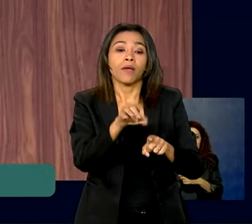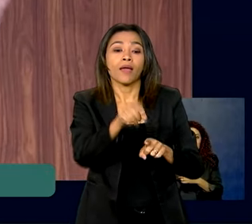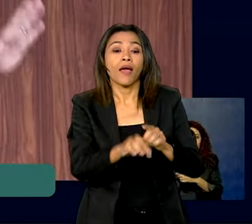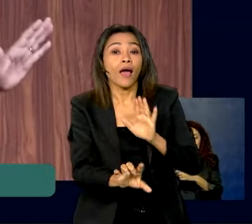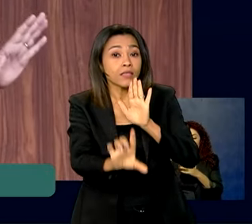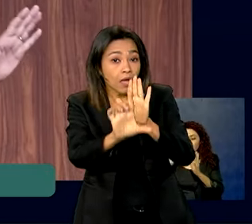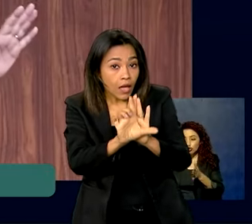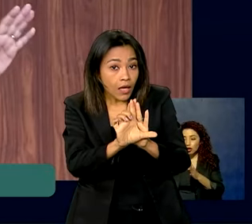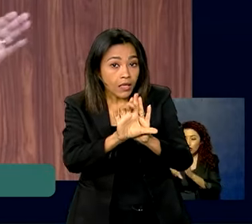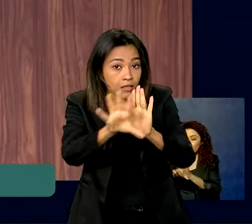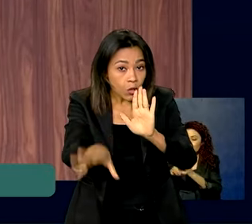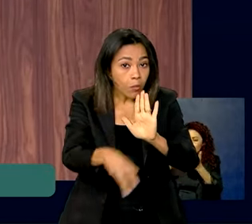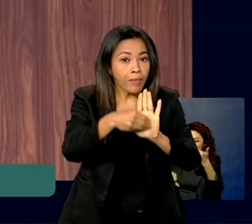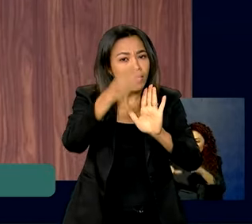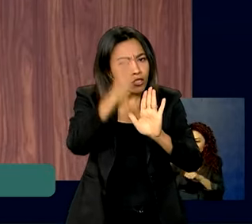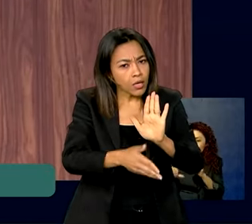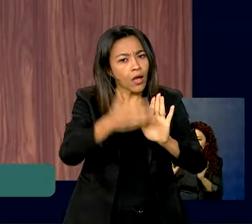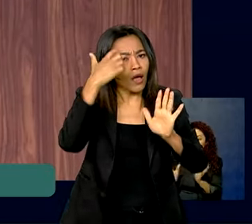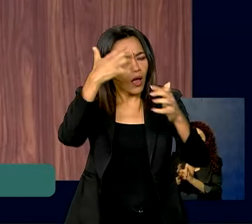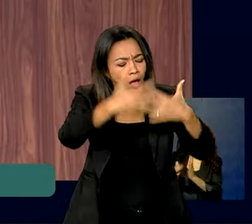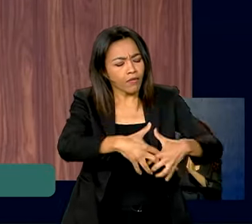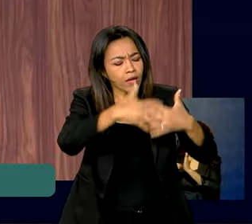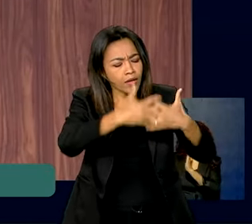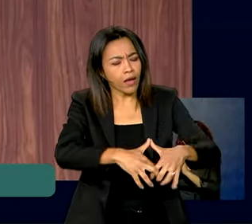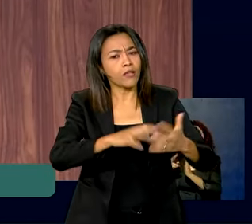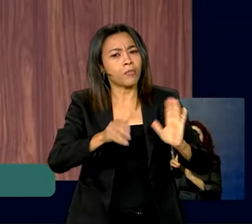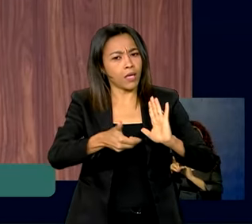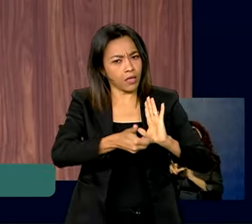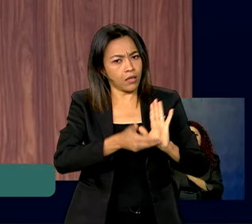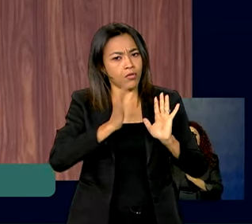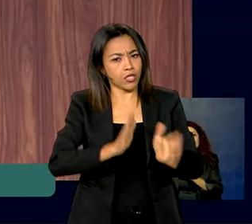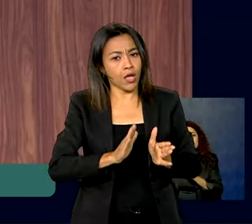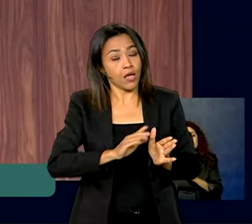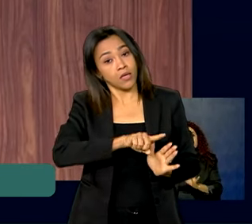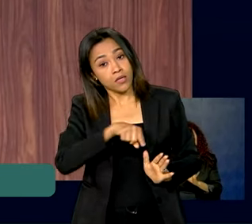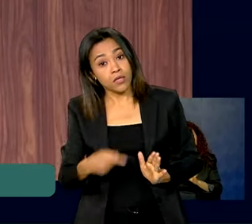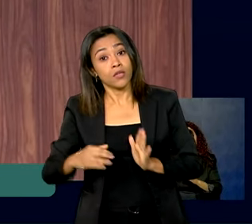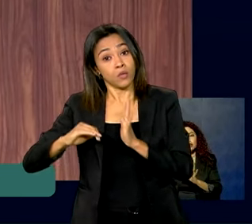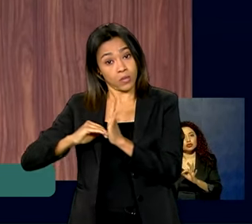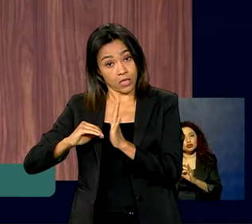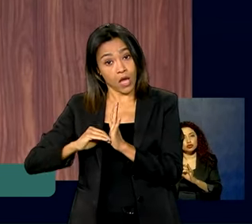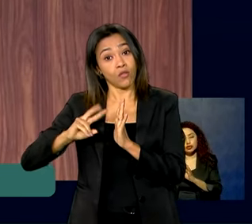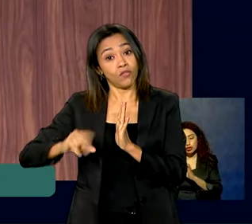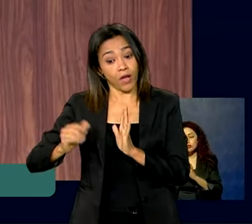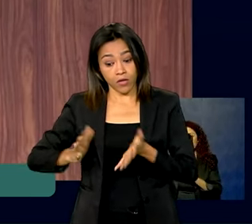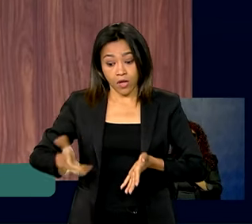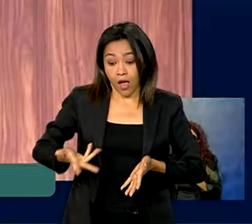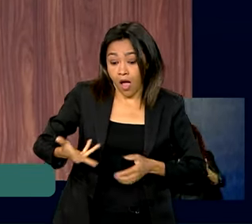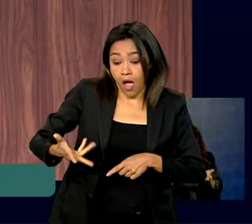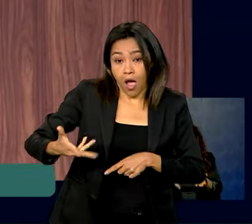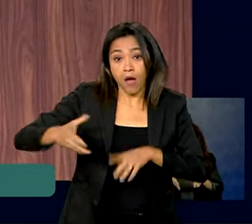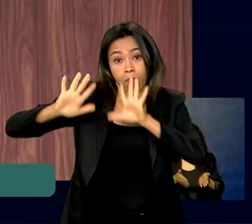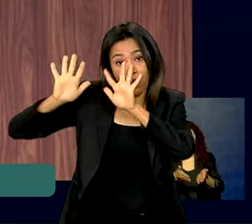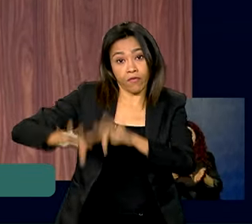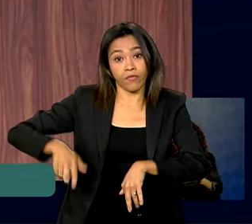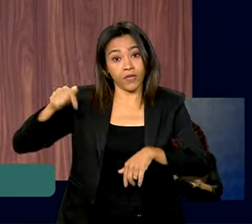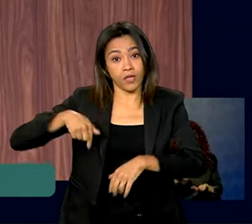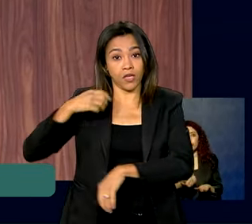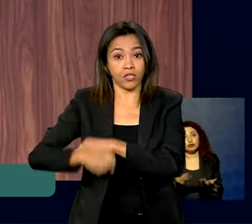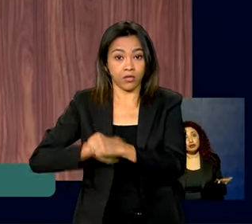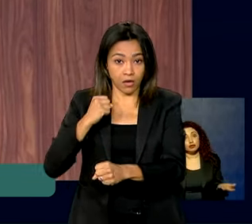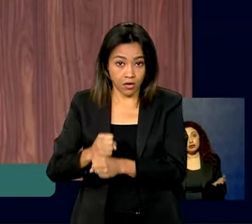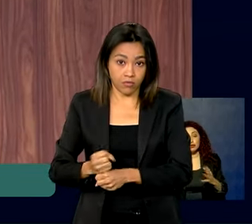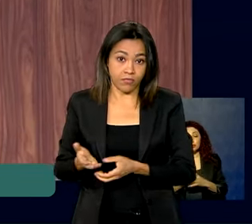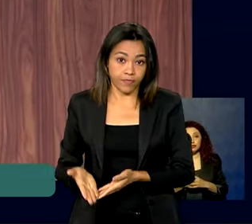já foram avaliadas pelo menos pela câmara Tudo indica que senado deve concorrer para terminar esse trabalho ainda esse ano depois de concluir